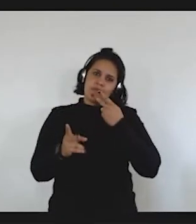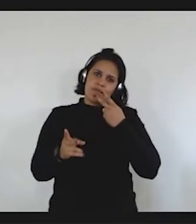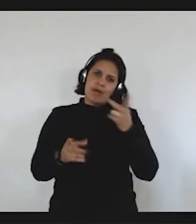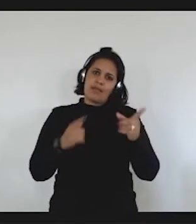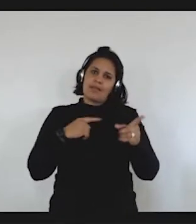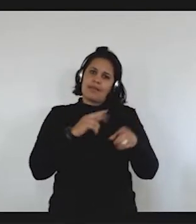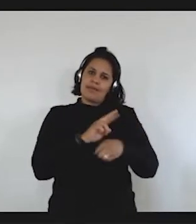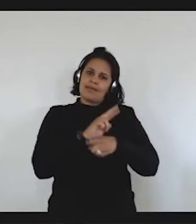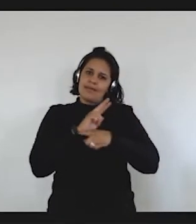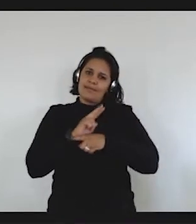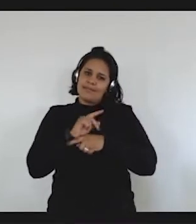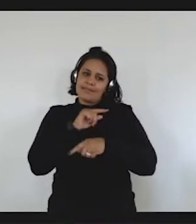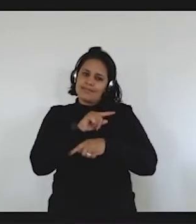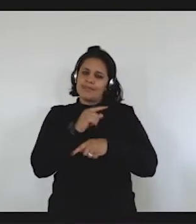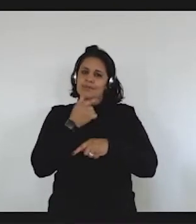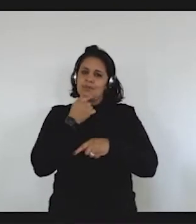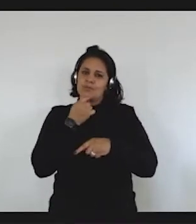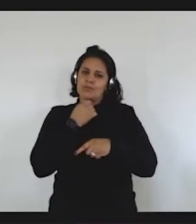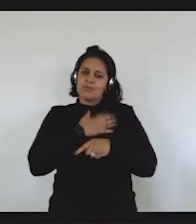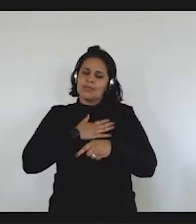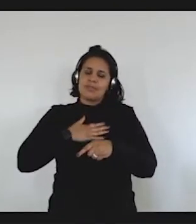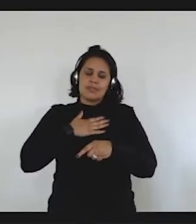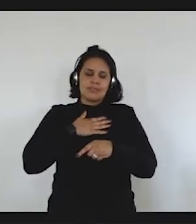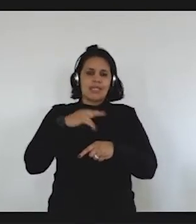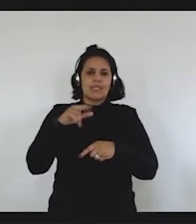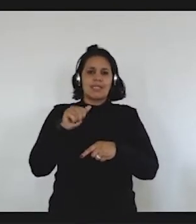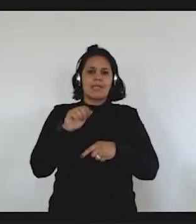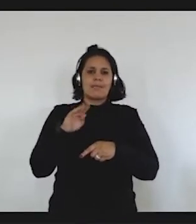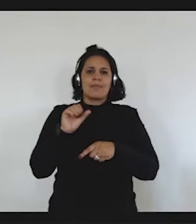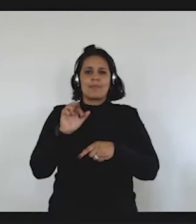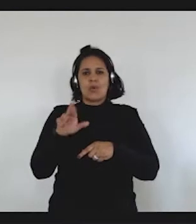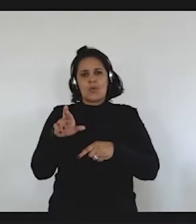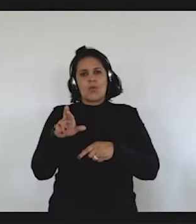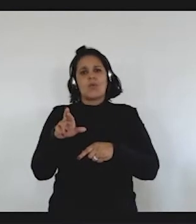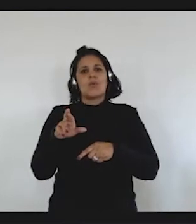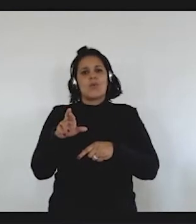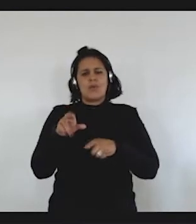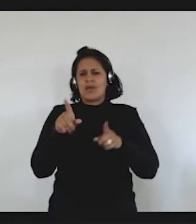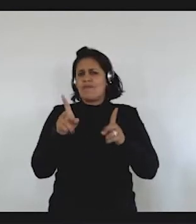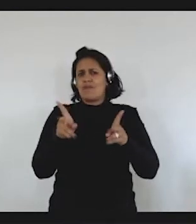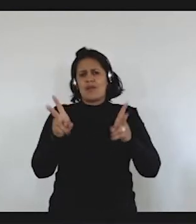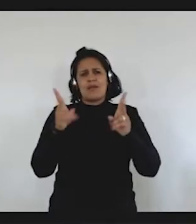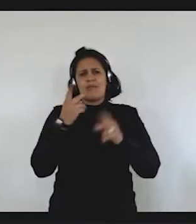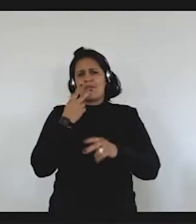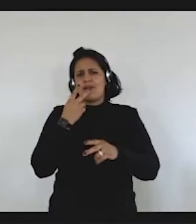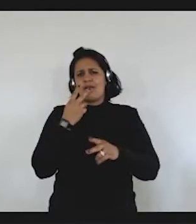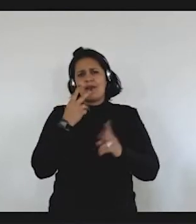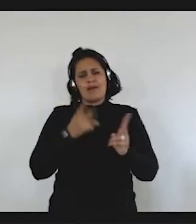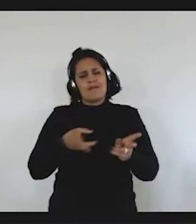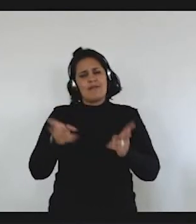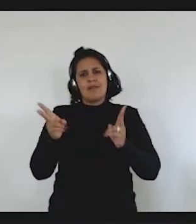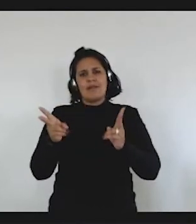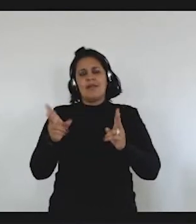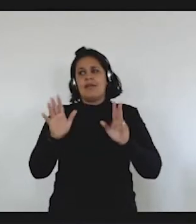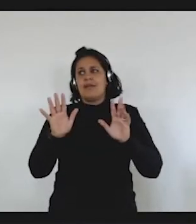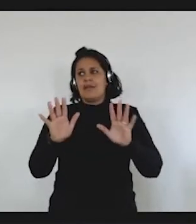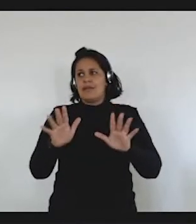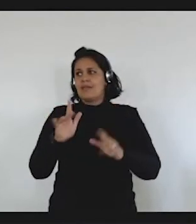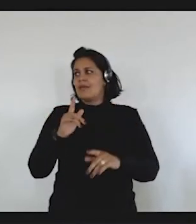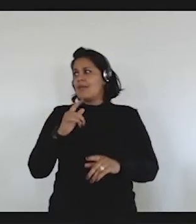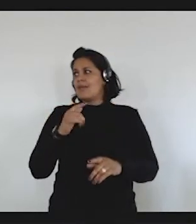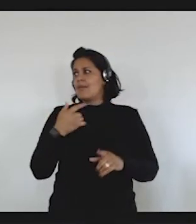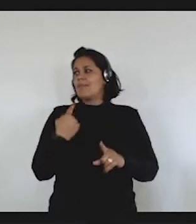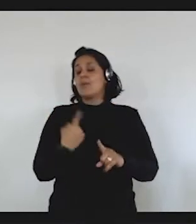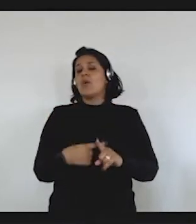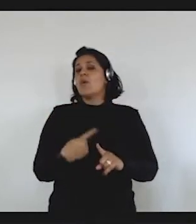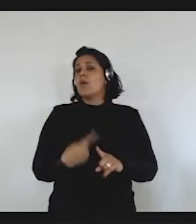nosso querido e admirado Nabor Bulhões, que sempre diz: eis porque, quando